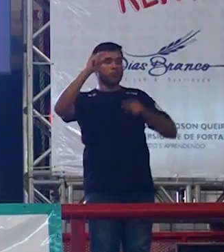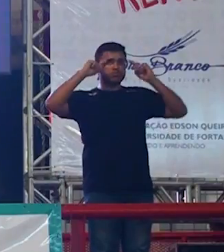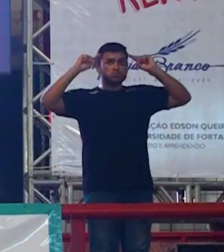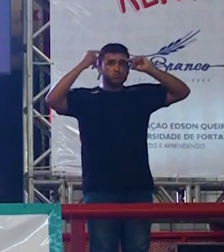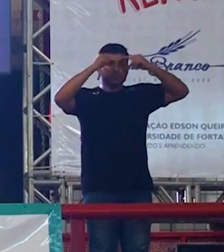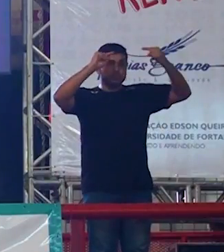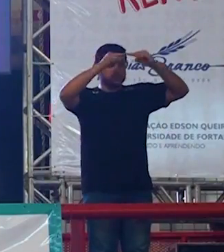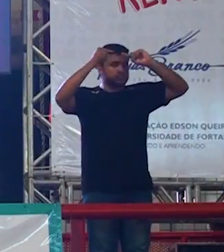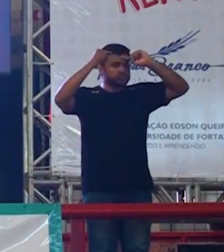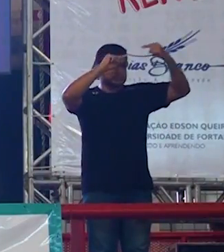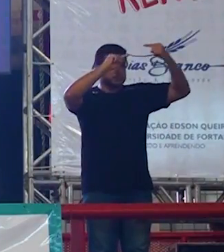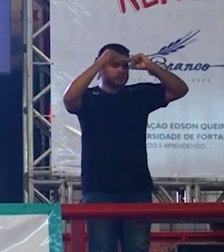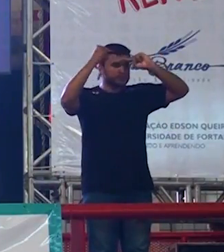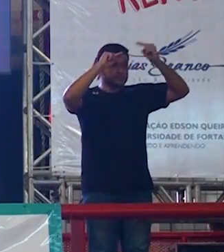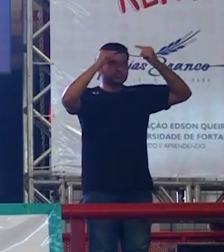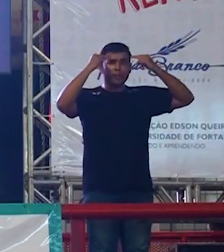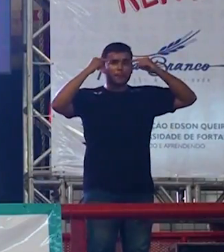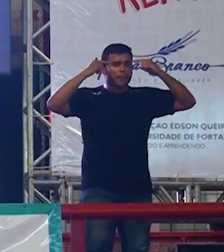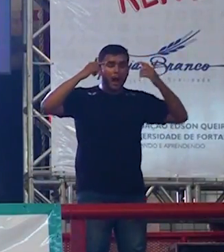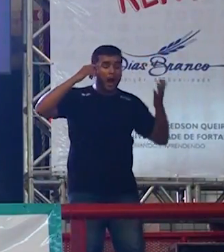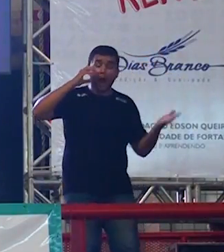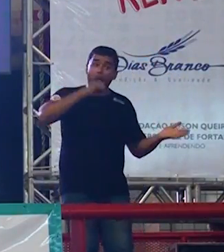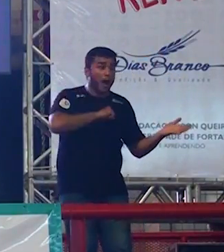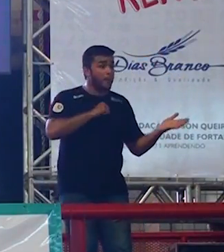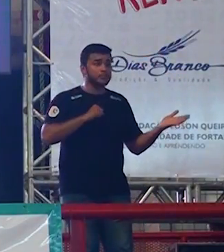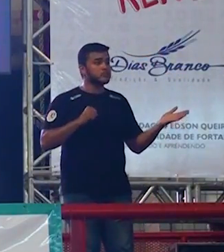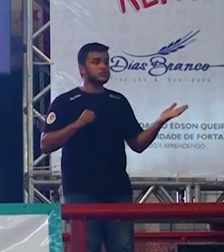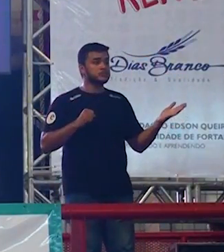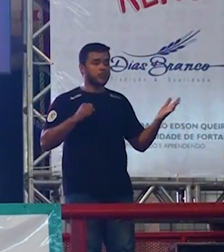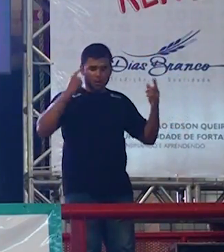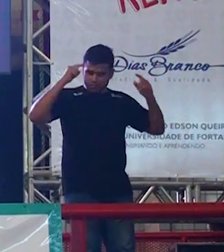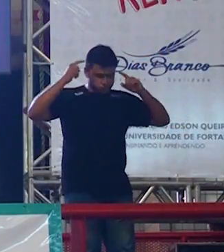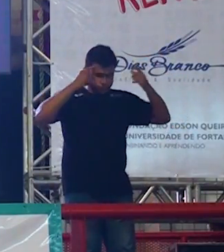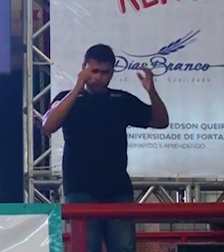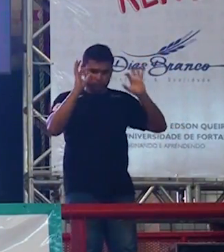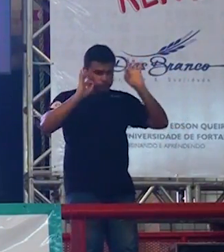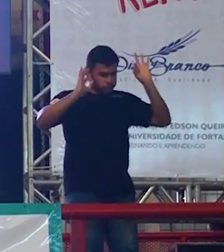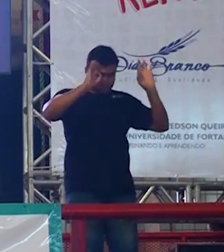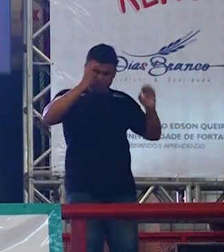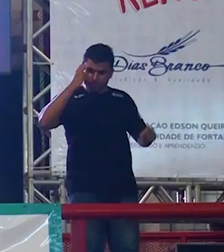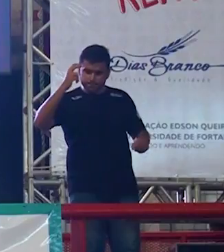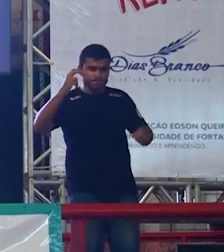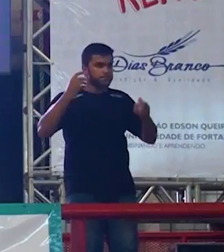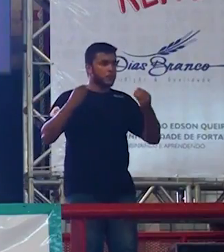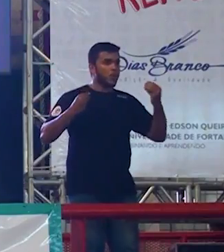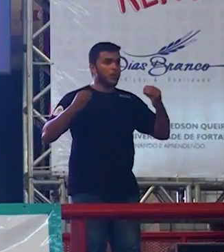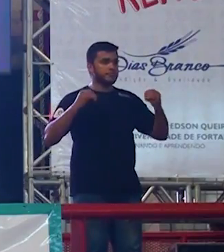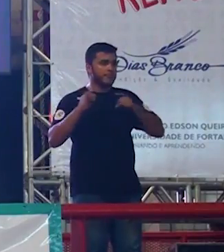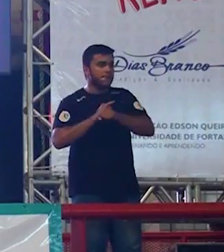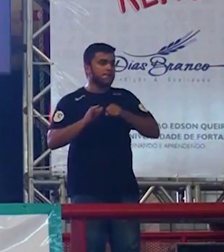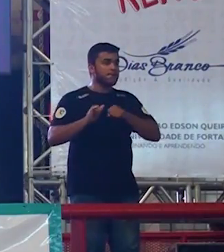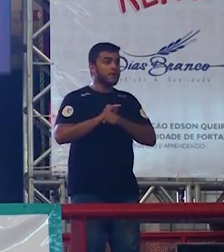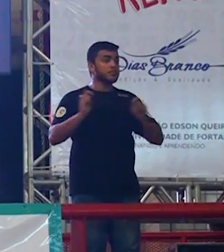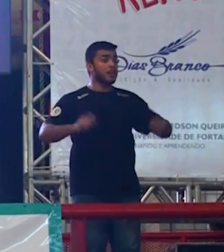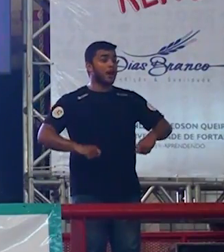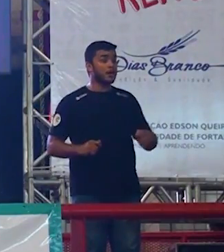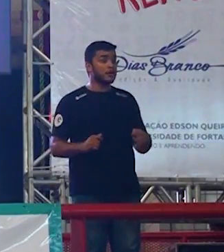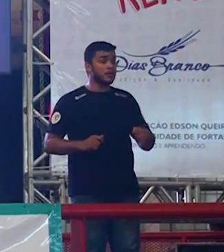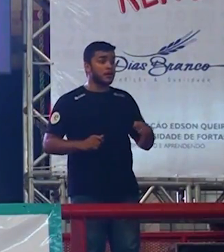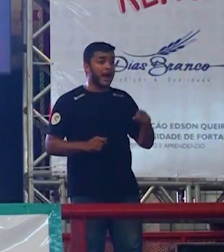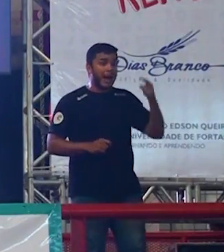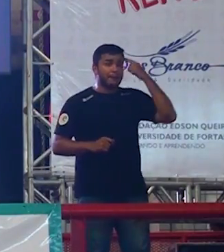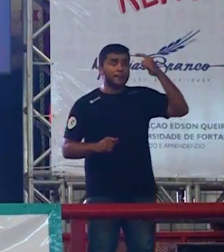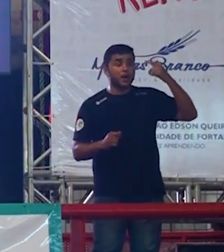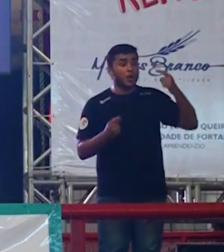neurônios são capazes de estabelecer uma quantidade enorme de conexões, de estabelecer sinapses. 1 quatrilhão